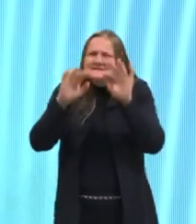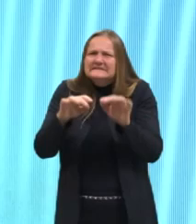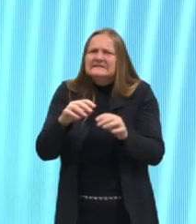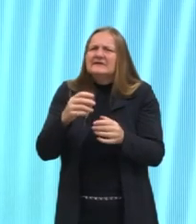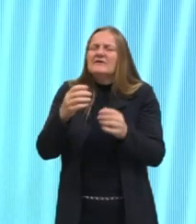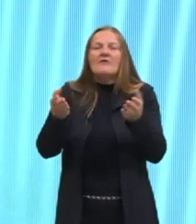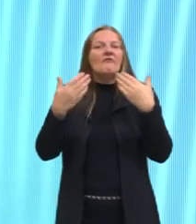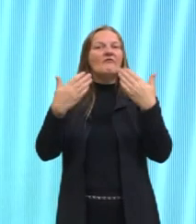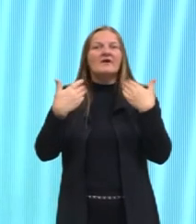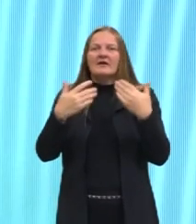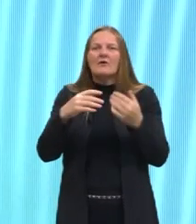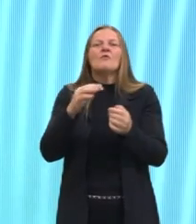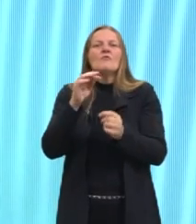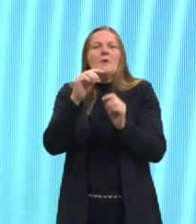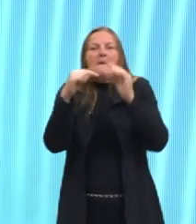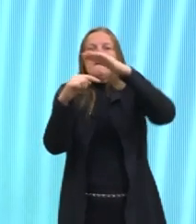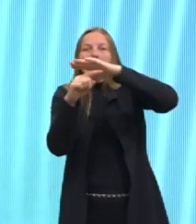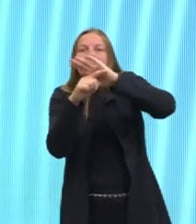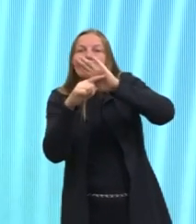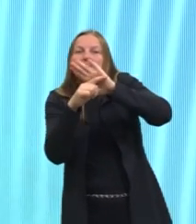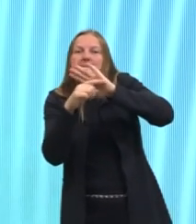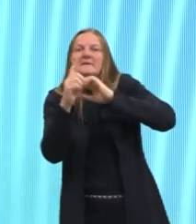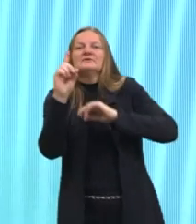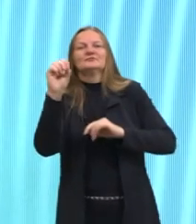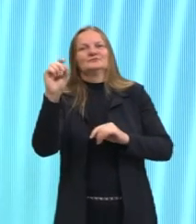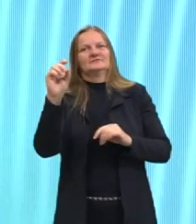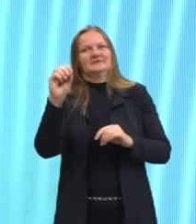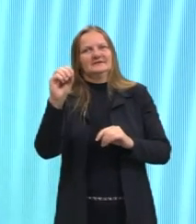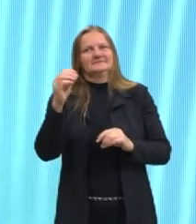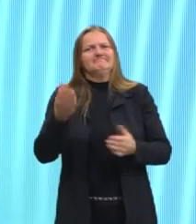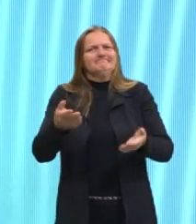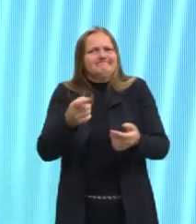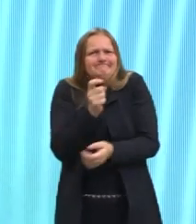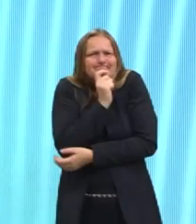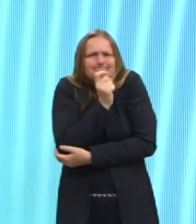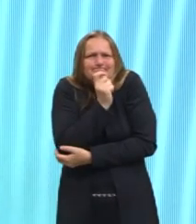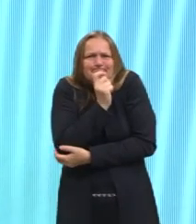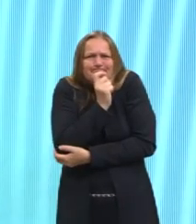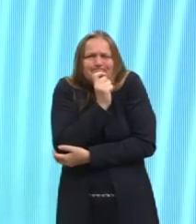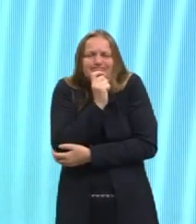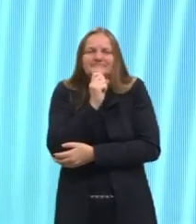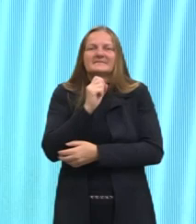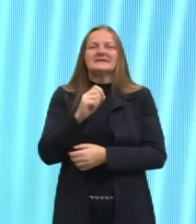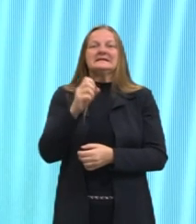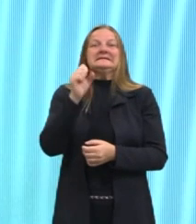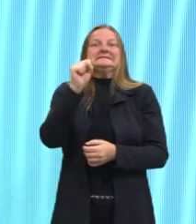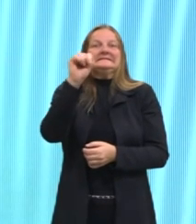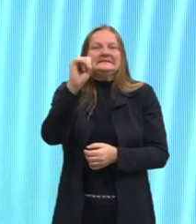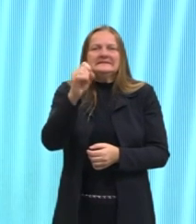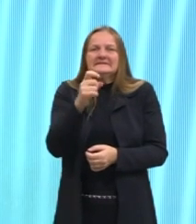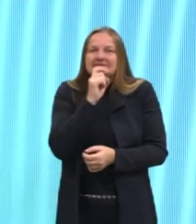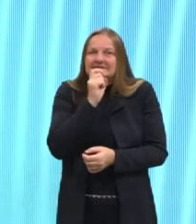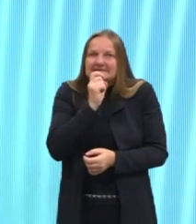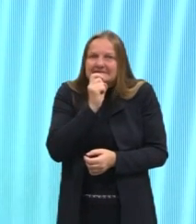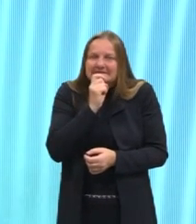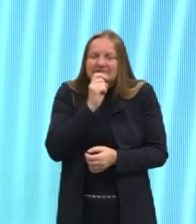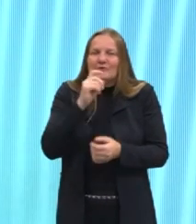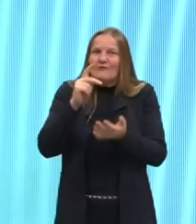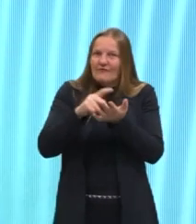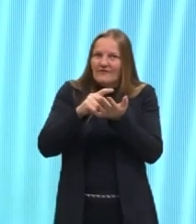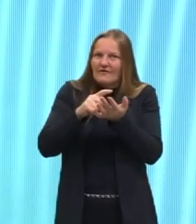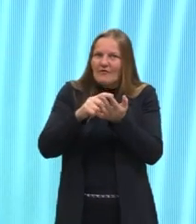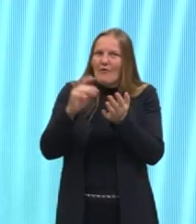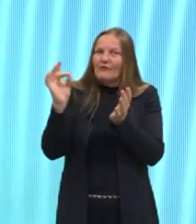no verão sim mas o verão é menos 10 graus não é Não já no inverno na menos 40 Então tá sempre aí